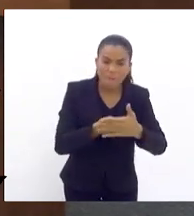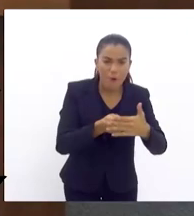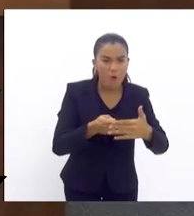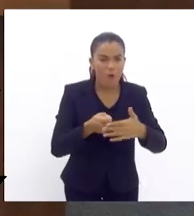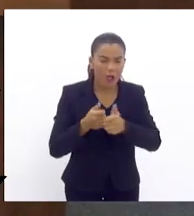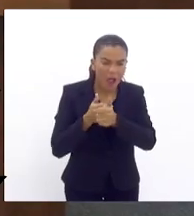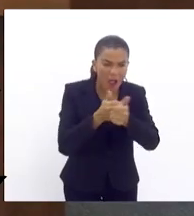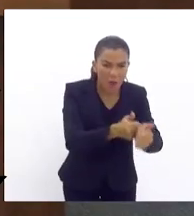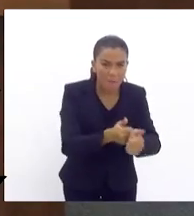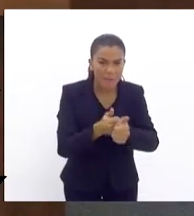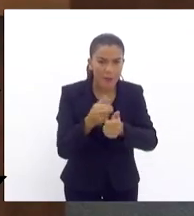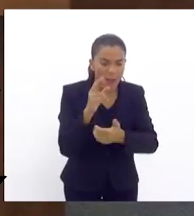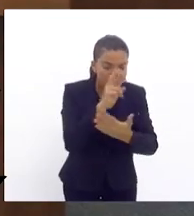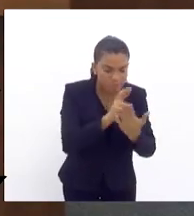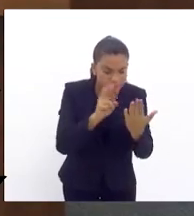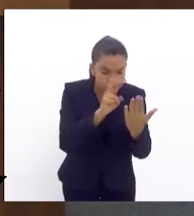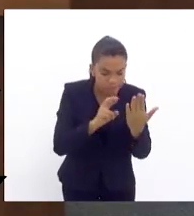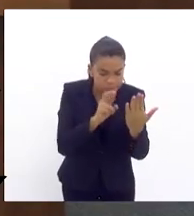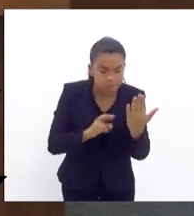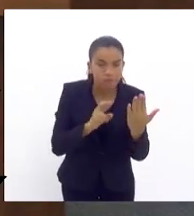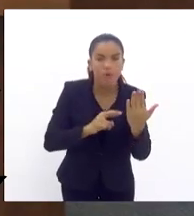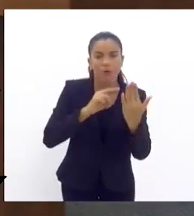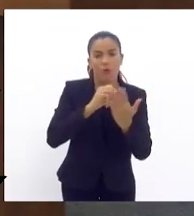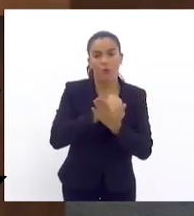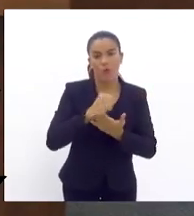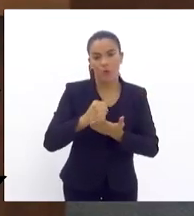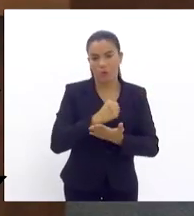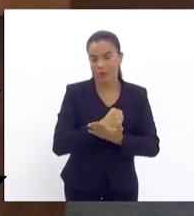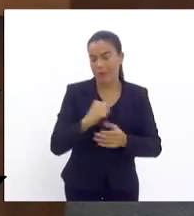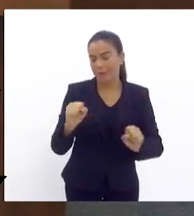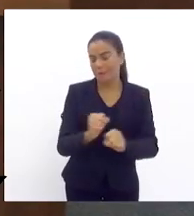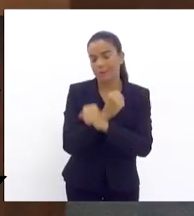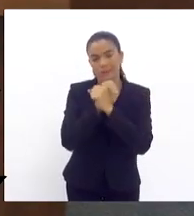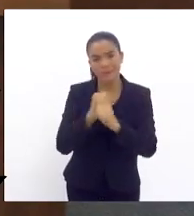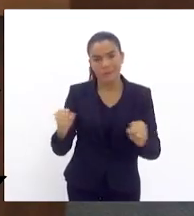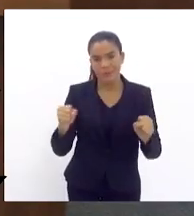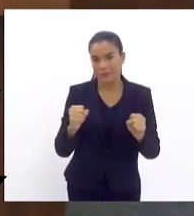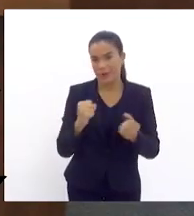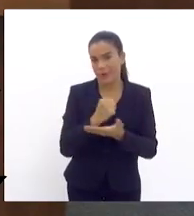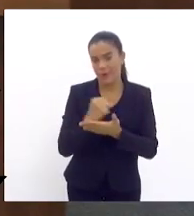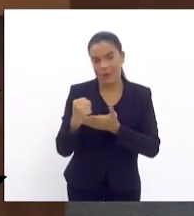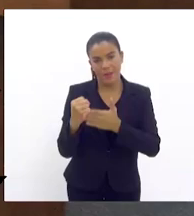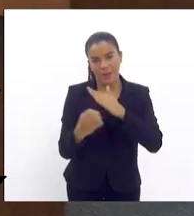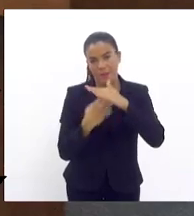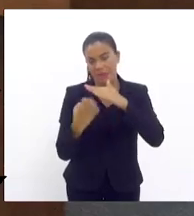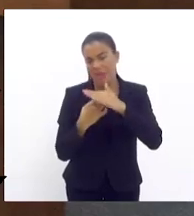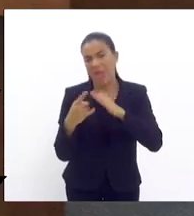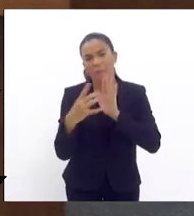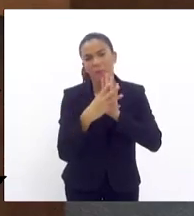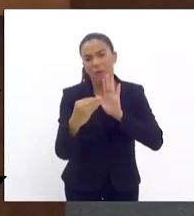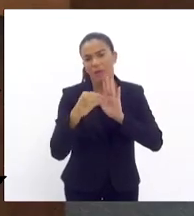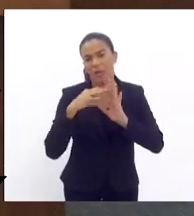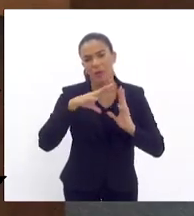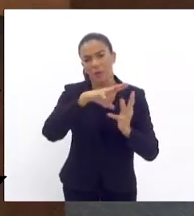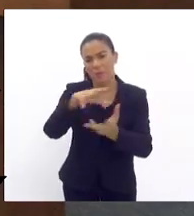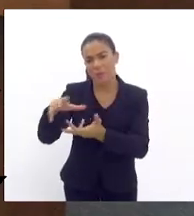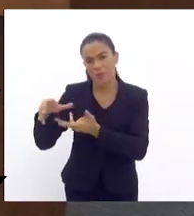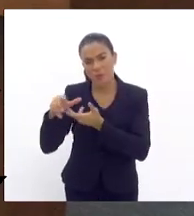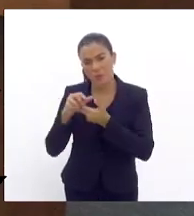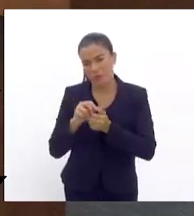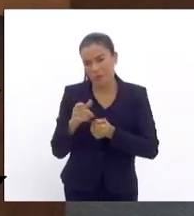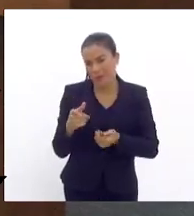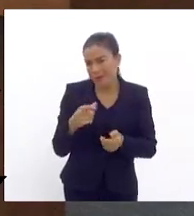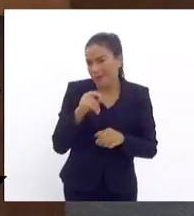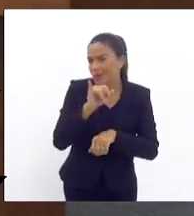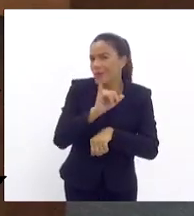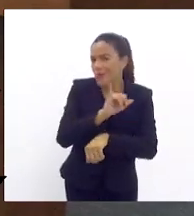acompanhar e aferir esse contrato, é impossível fazer concessão. Isso é exemplo no mundo afora, não vai ser diferente no Rio de Janeiro, e essa